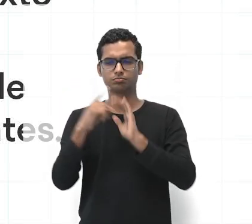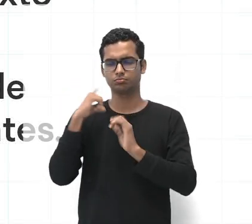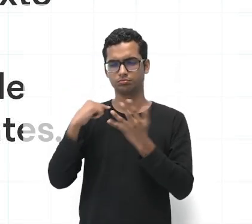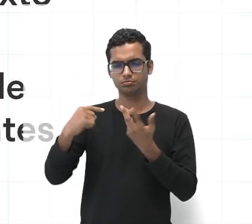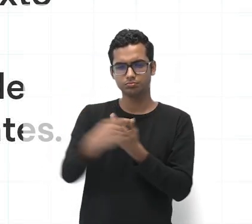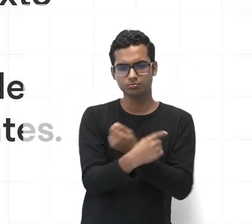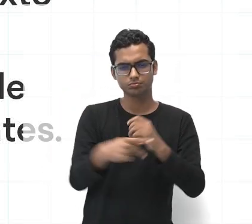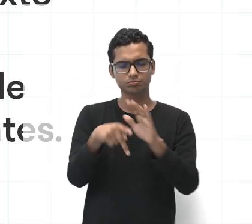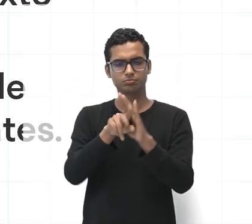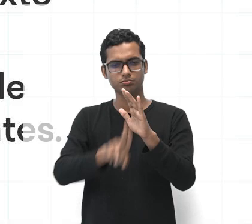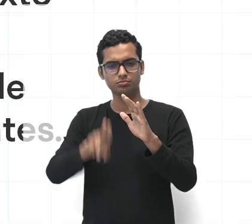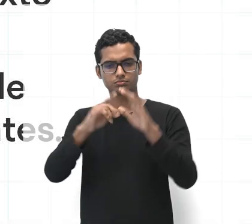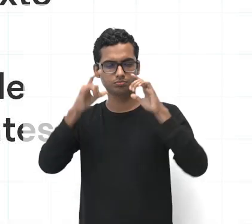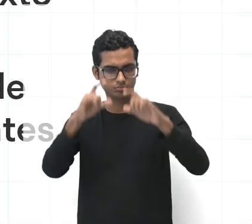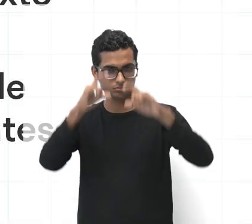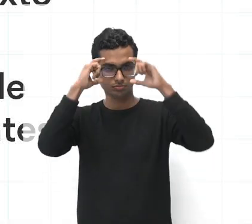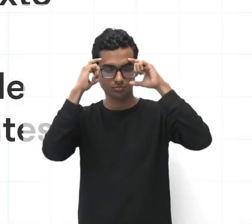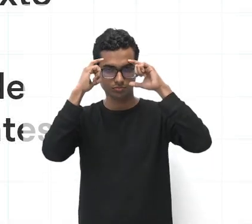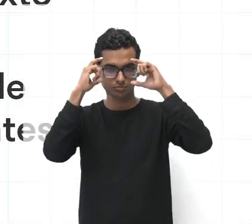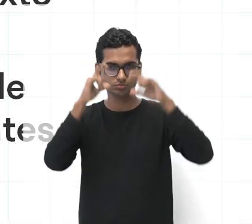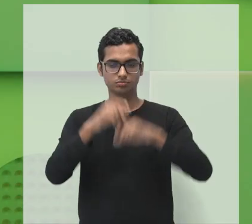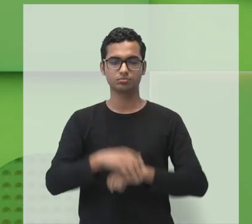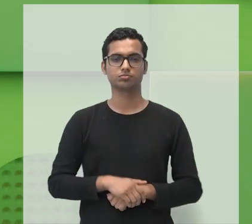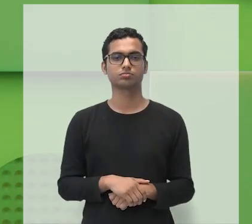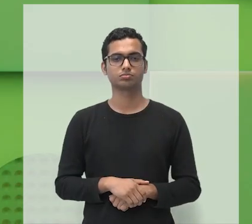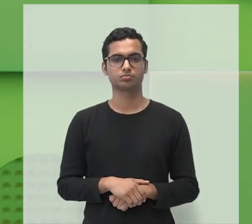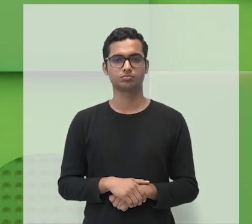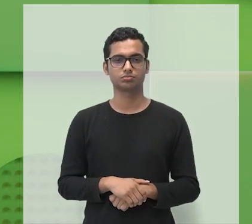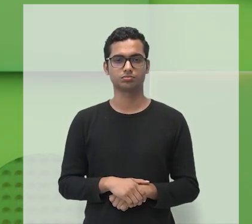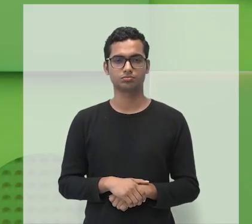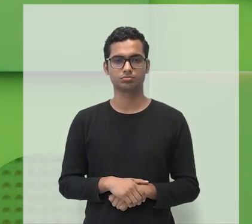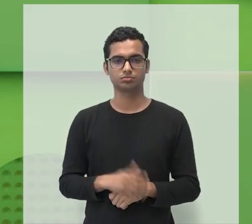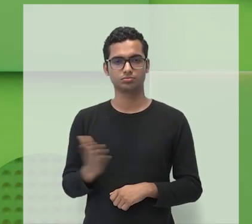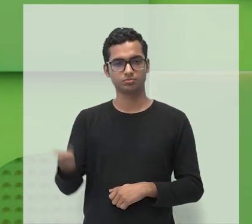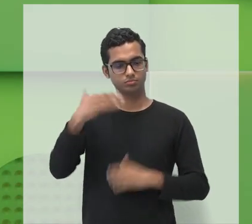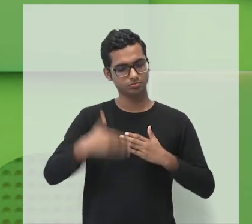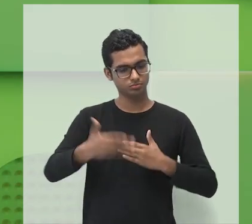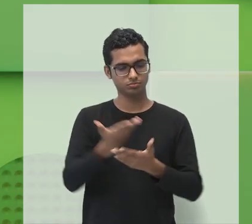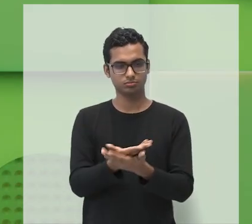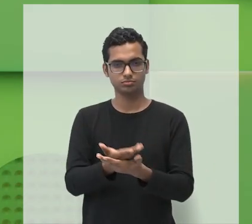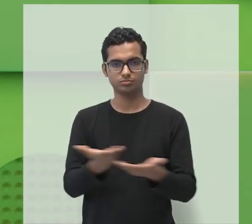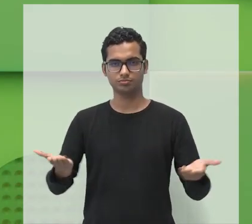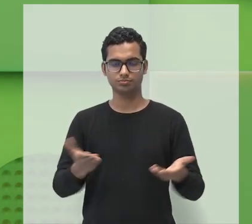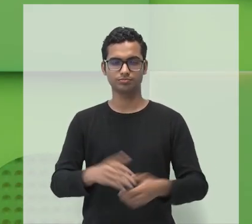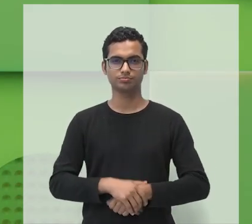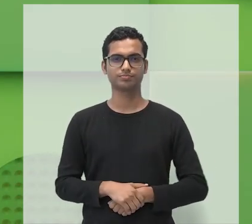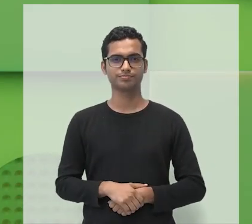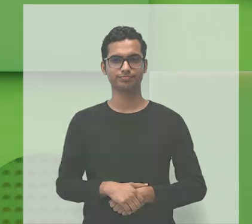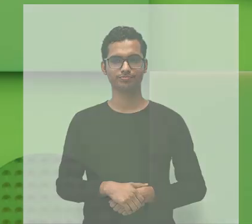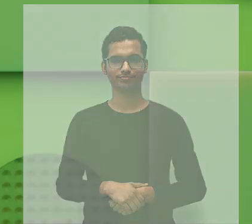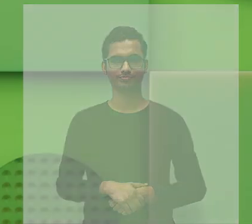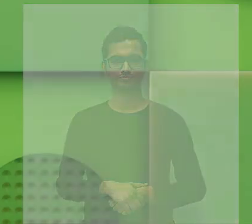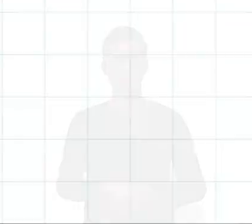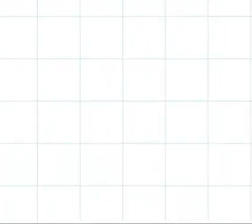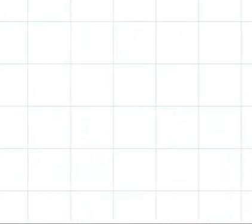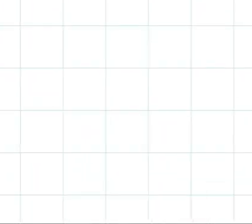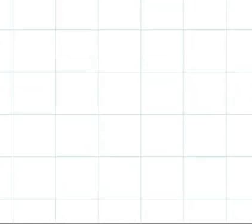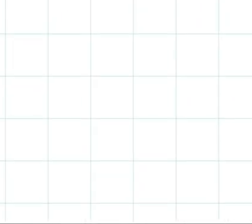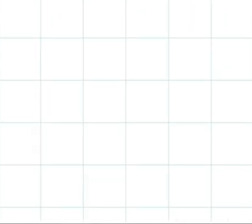oculares pela utilização de lentes. Então, vamos começar?